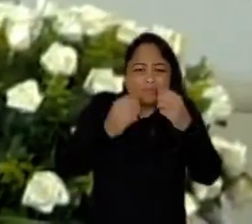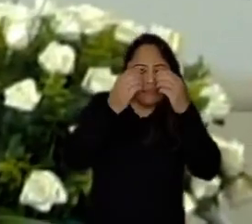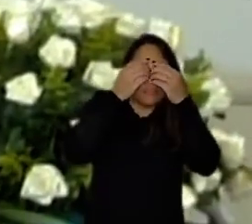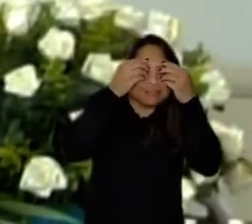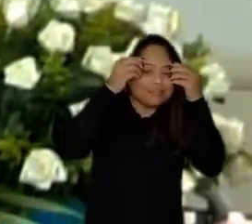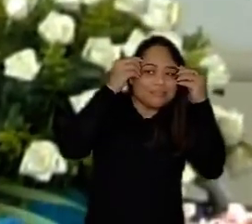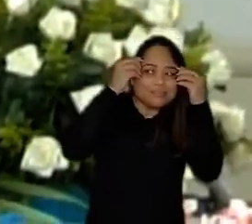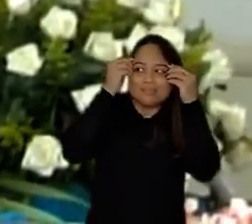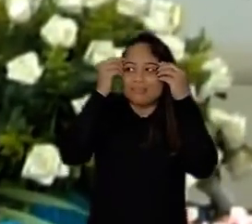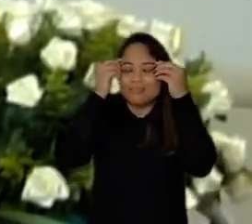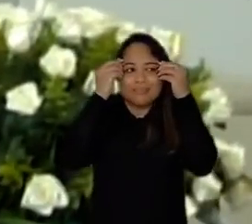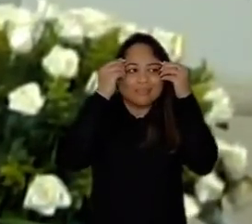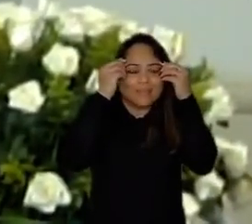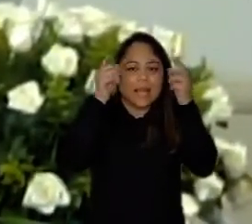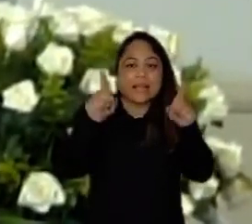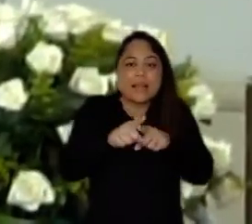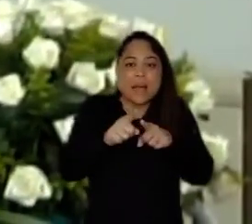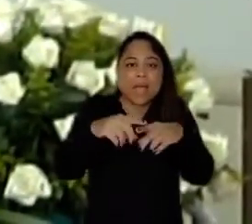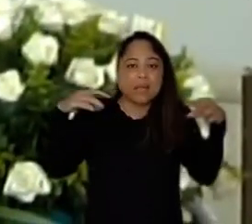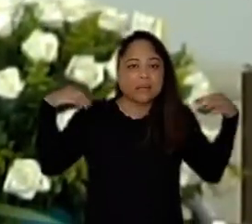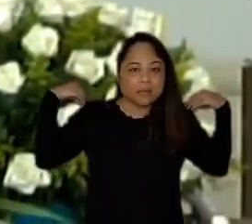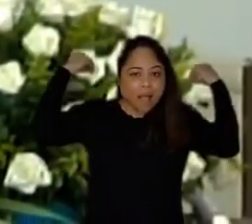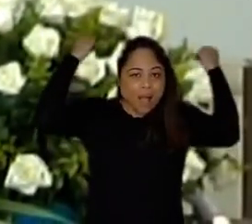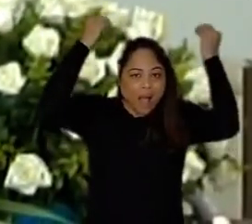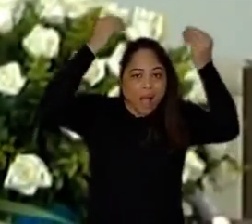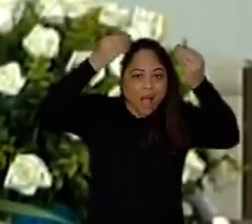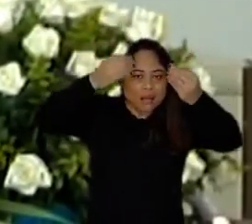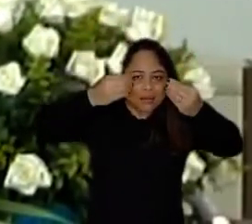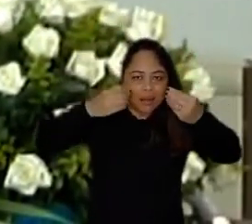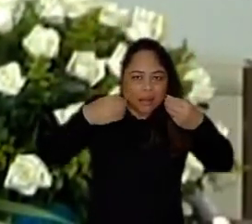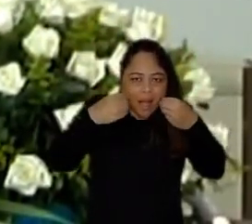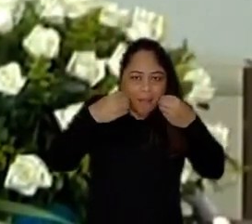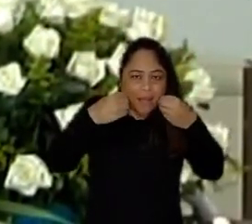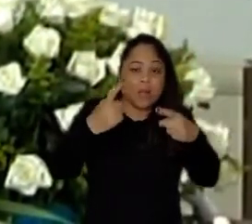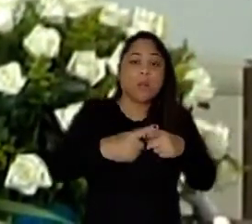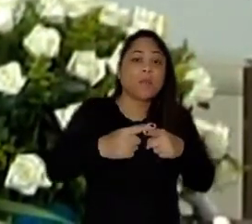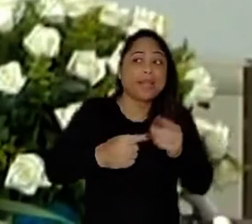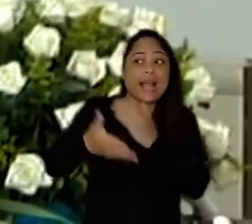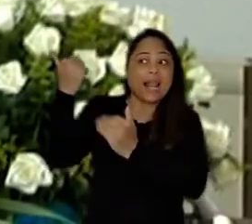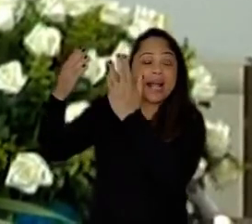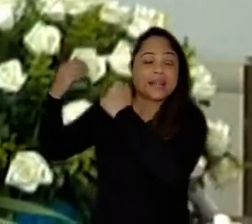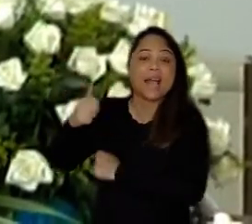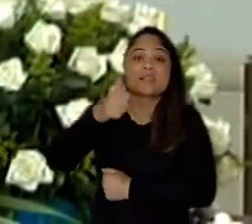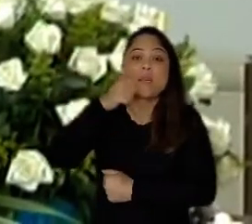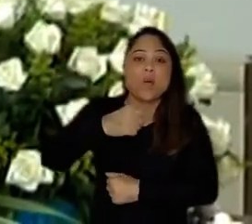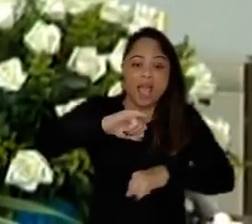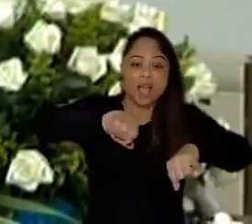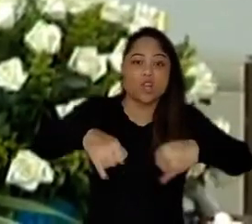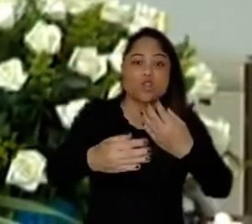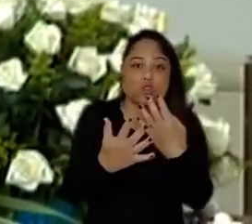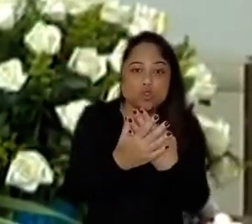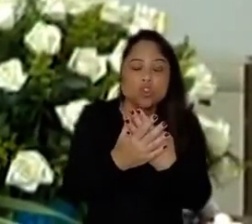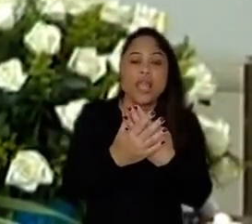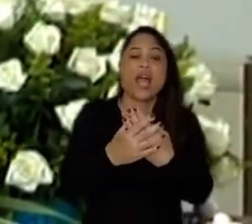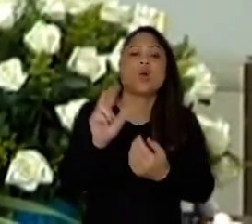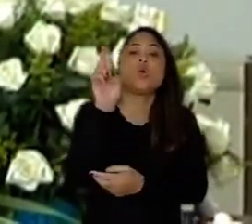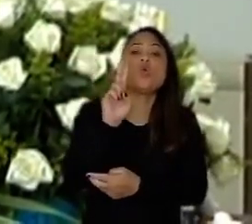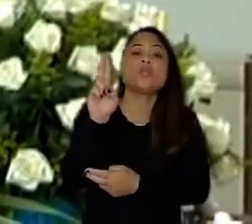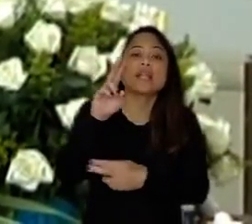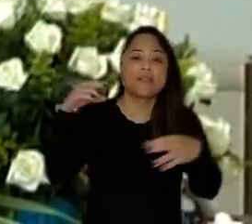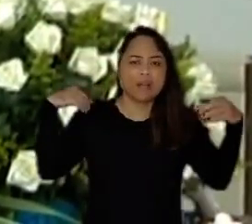fora, ainda colocou uma capa, que era muito próprio das judias. E além da capa, deve ter colocado um